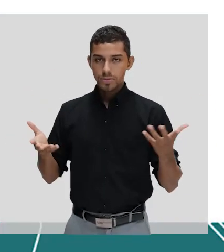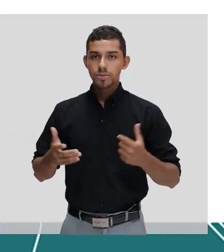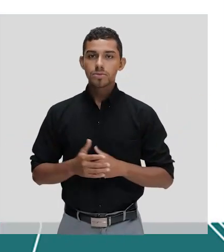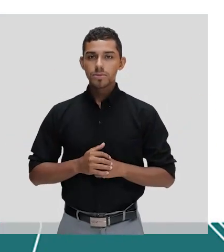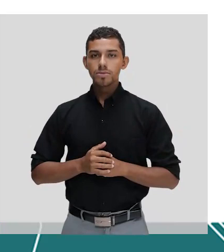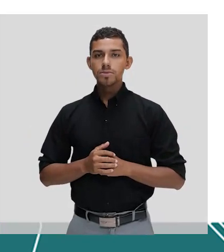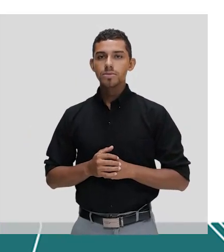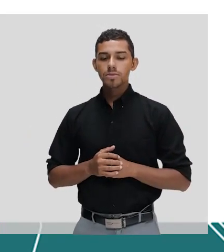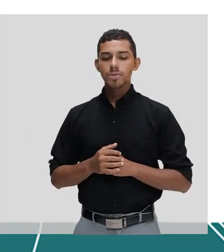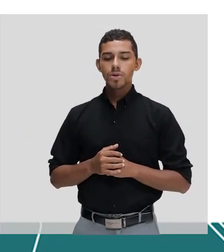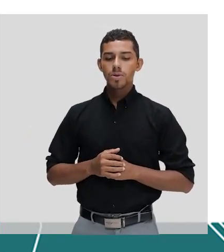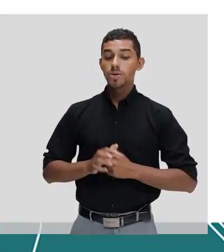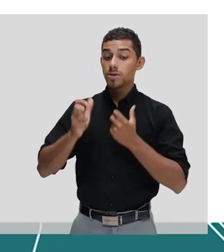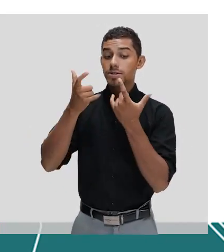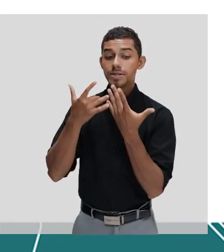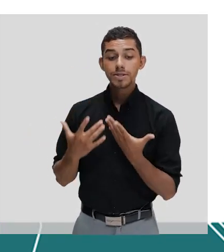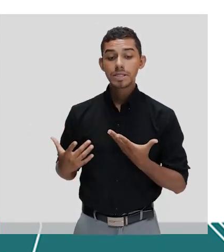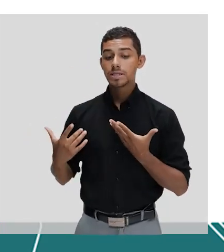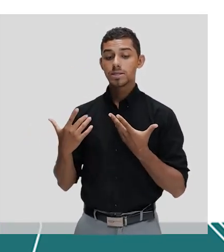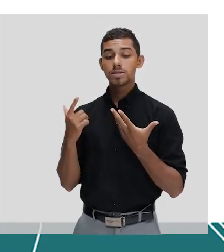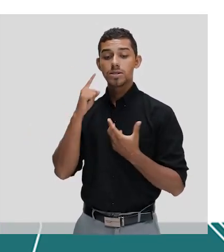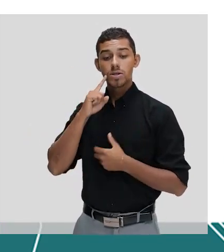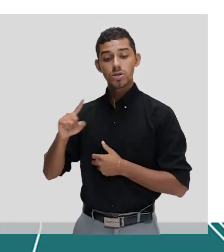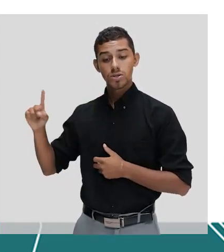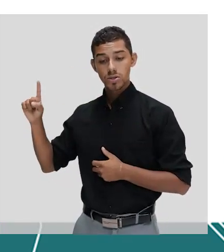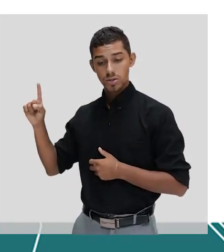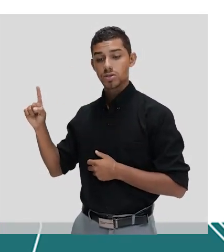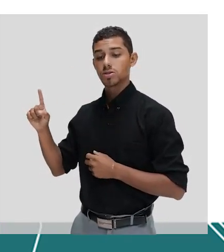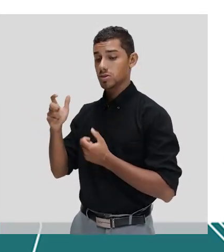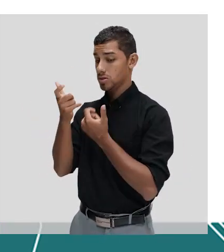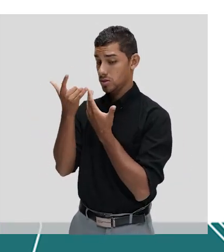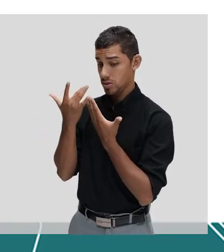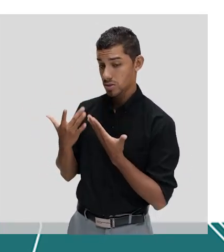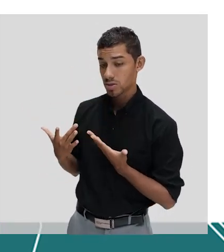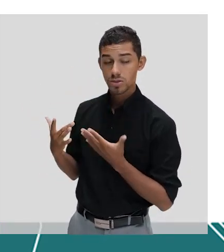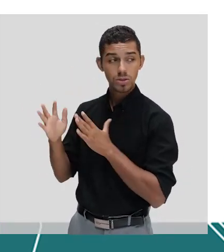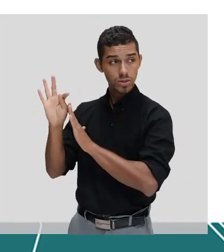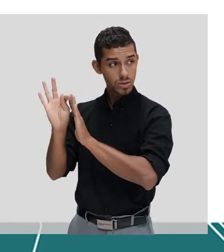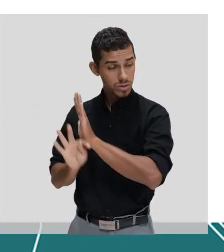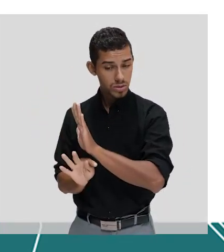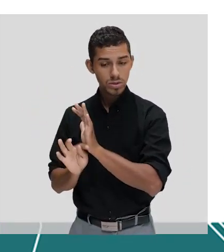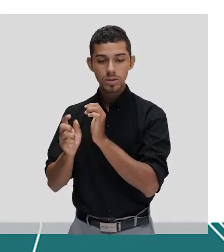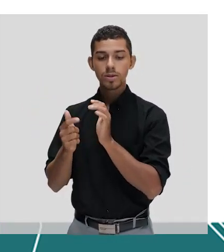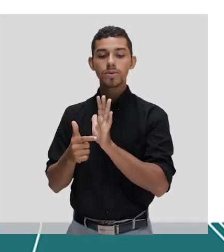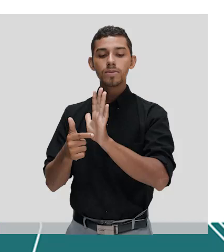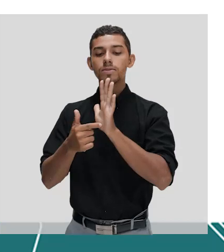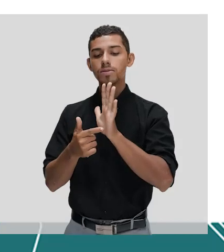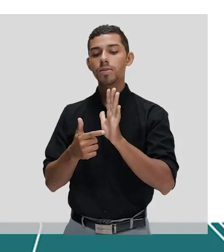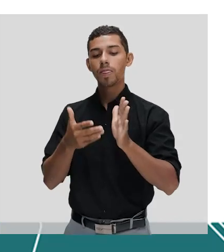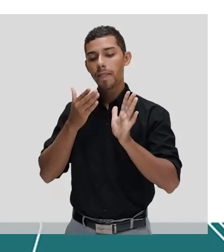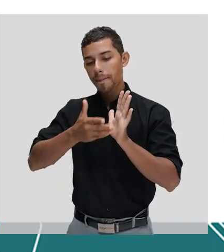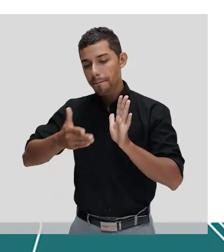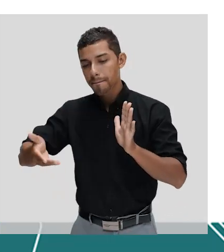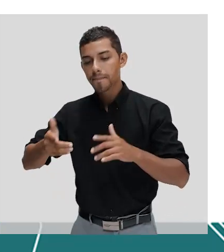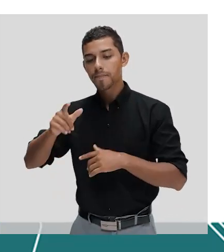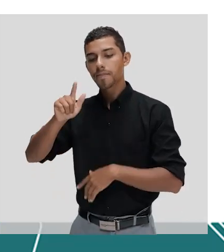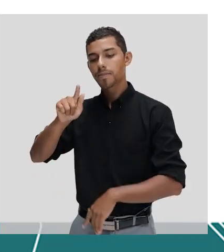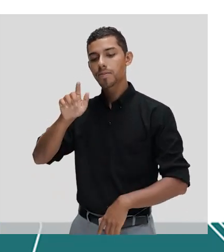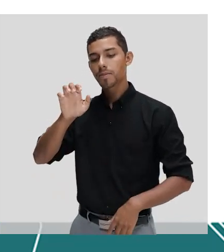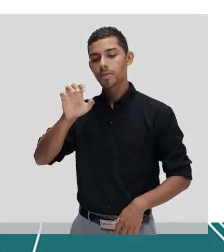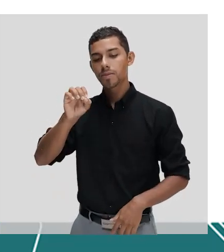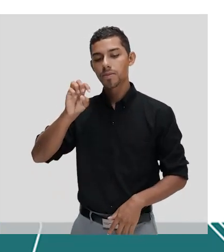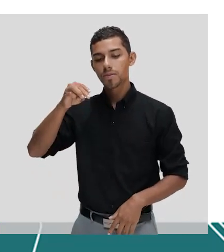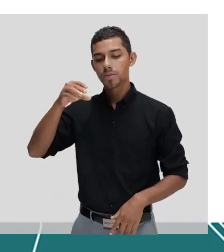opções. As transformações na superfície terrestre, conforme descritas no texto, compõem o seguinte processo